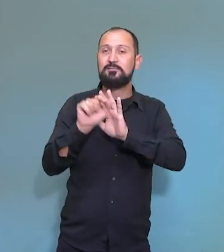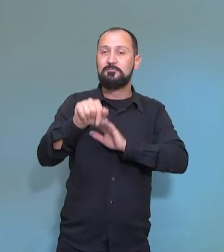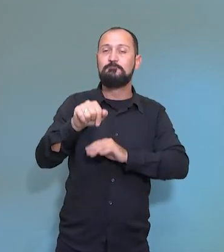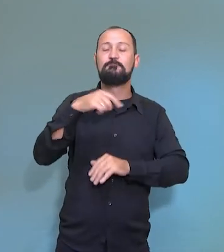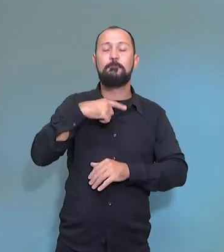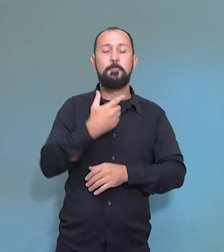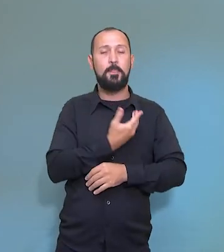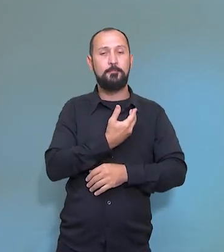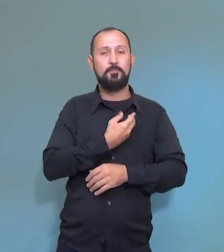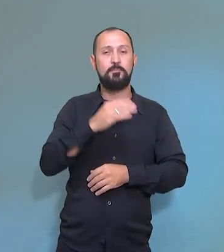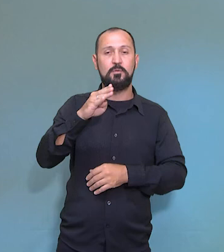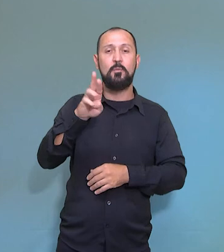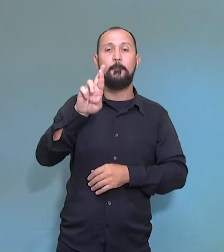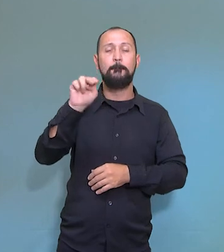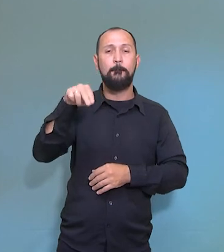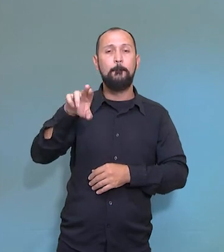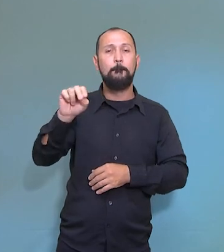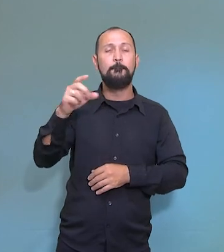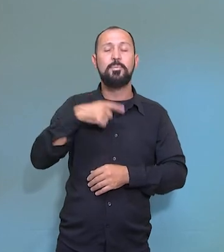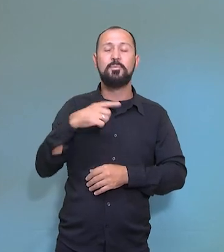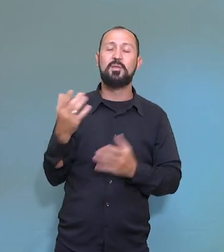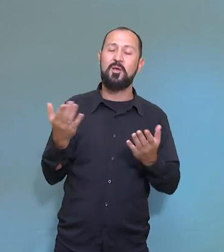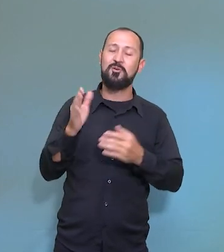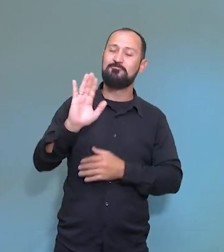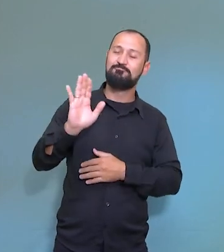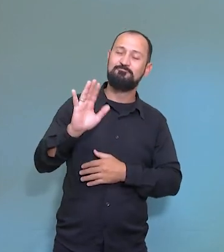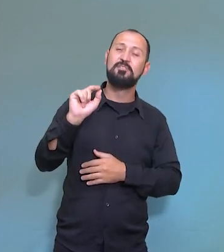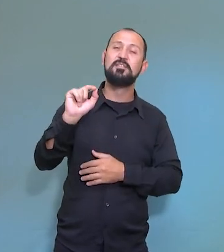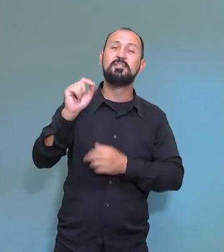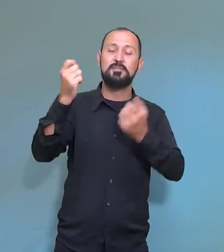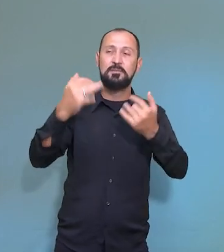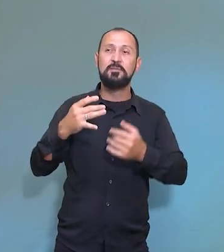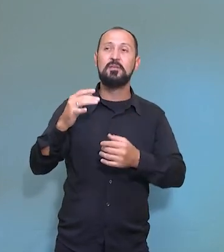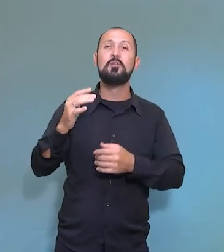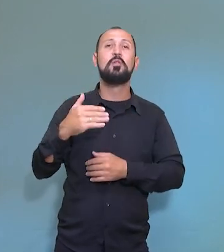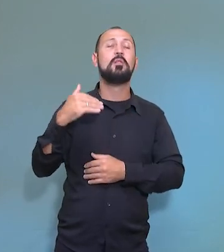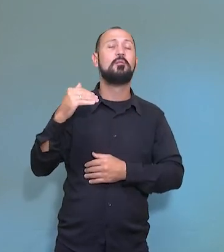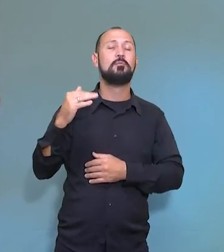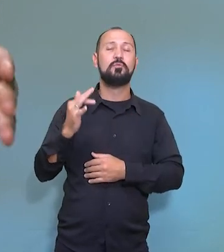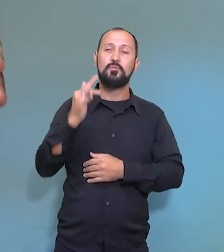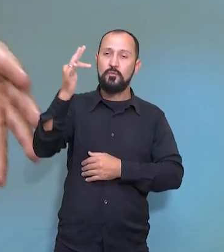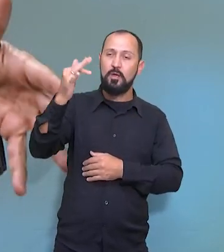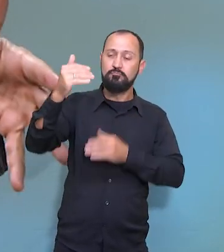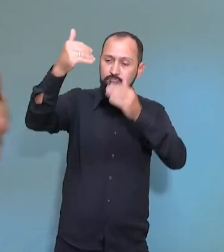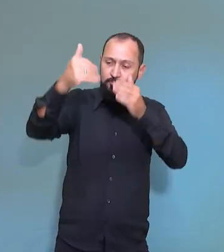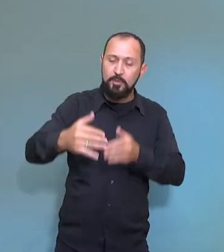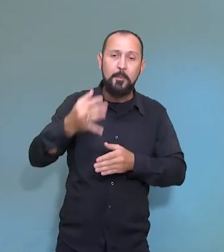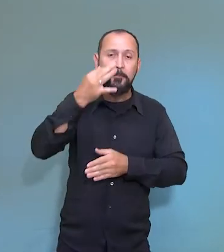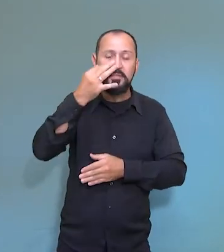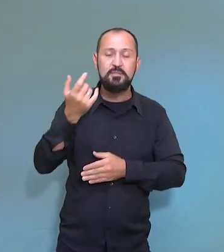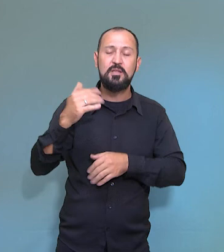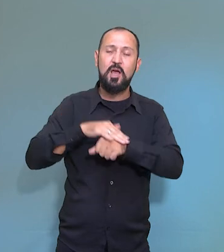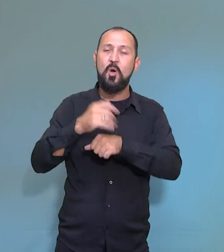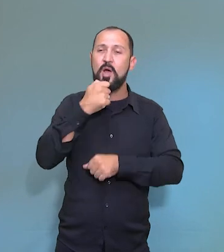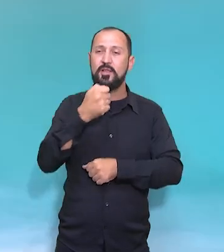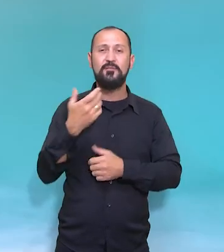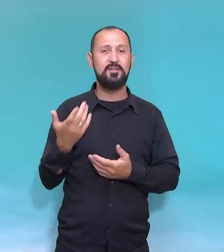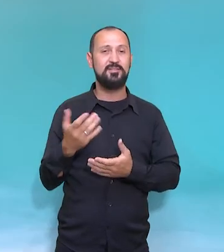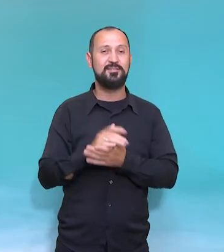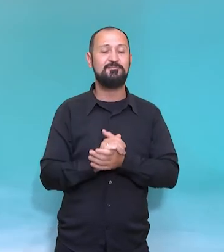detalhes dessa lei foi o meu amigo Bruno, a quem eu me despeço agora e falo que na próxima entrevista eu quero falar com você presencialmente,